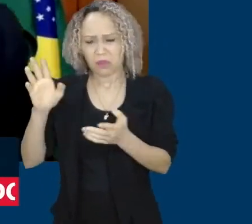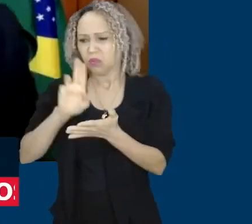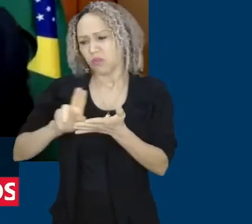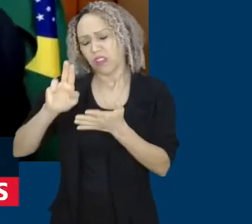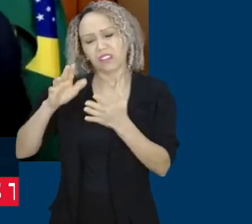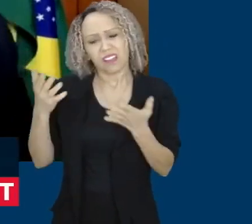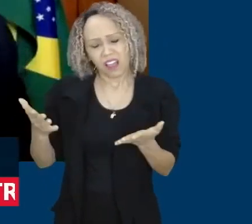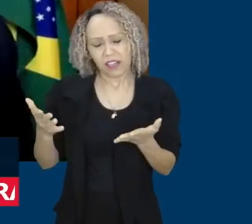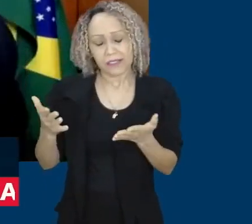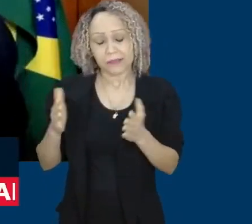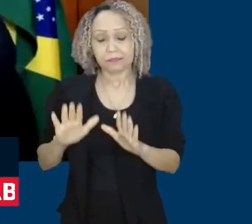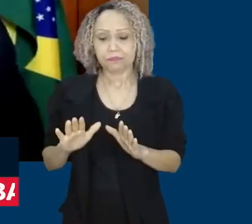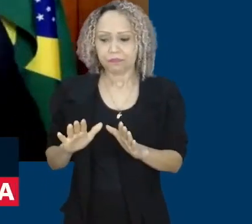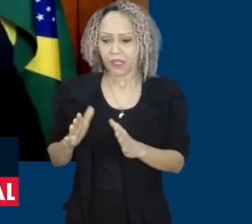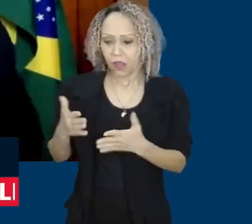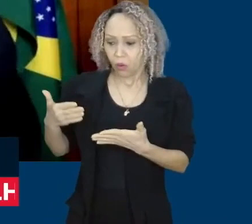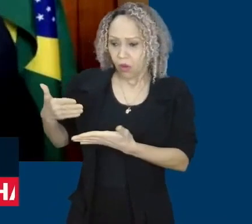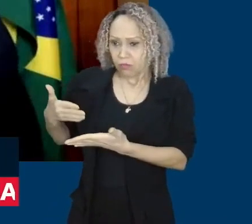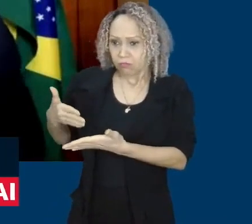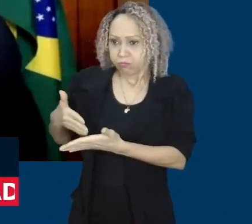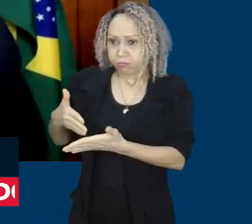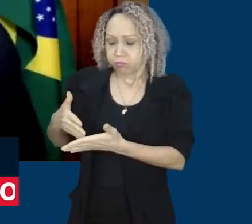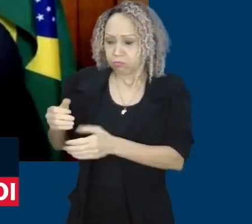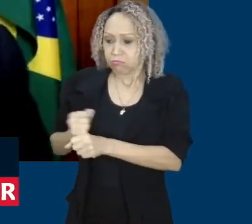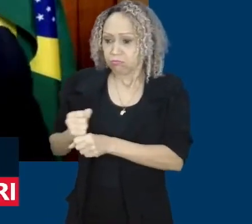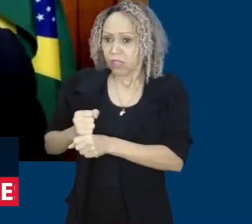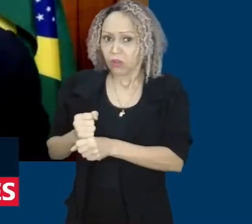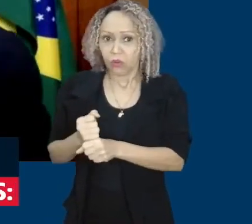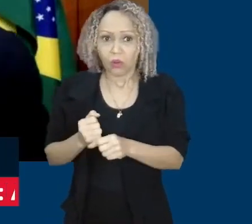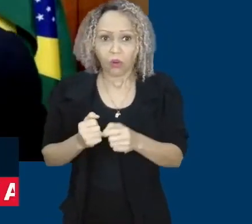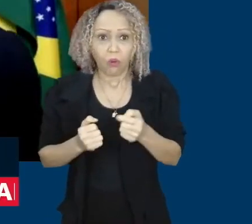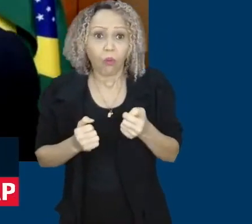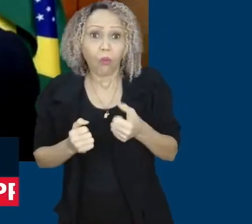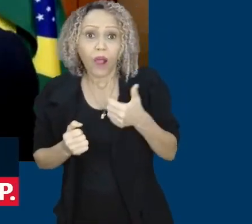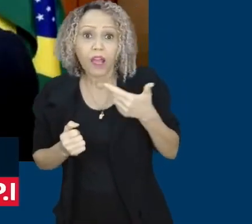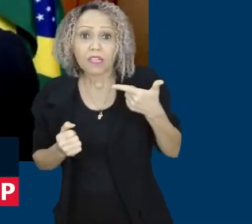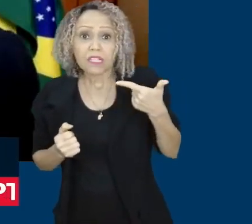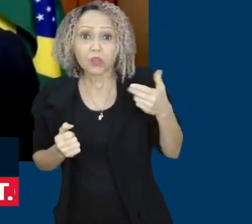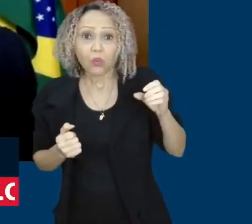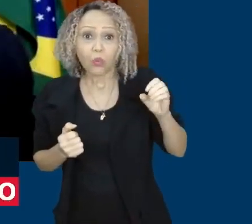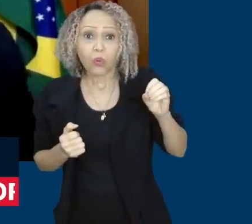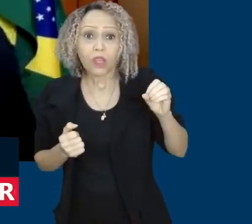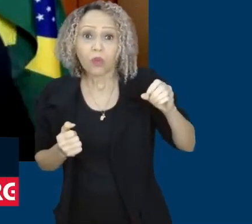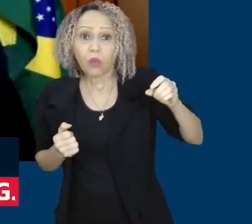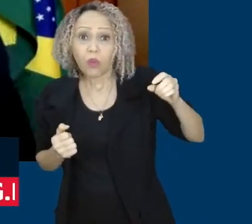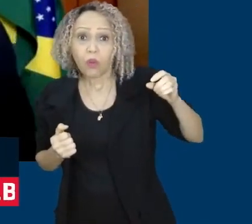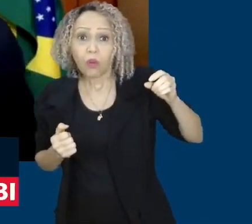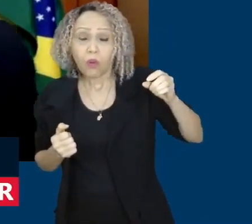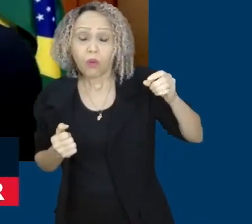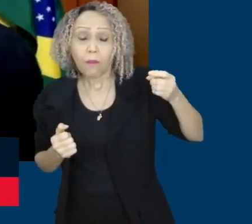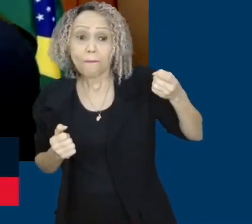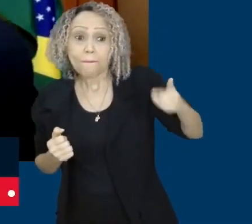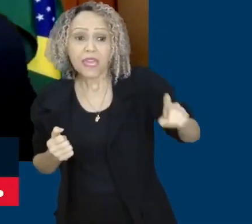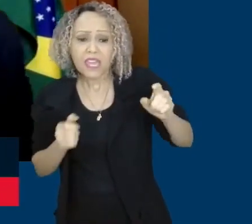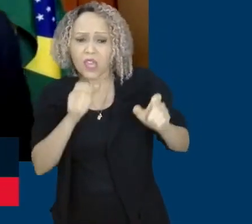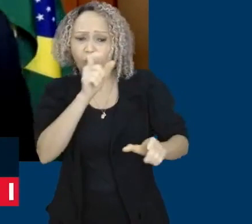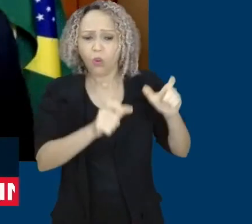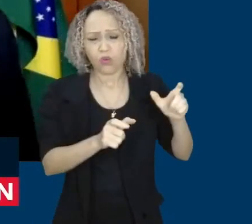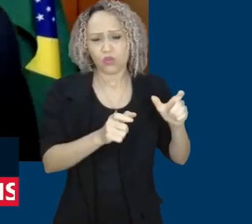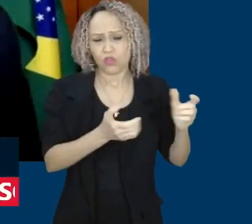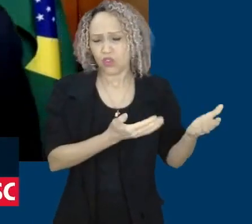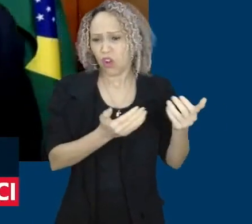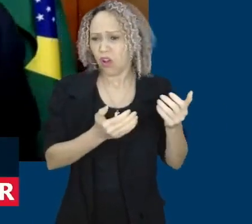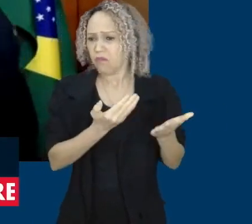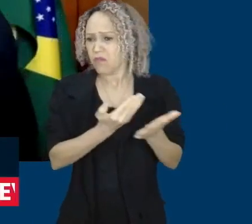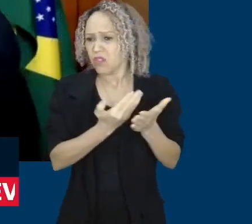quase 200 mil jovens, estudantes, ficarem em dificuldades financeiras, né? Não